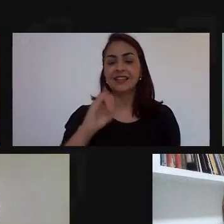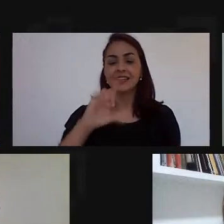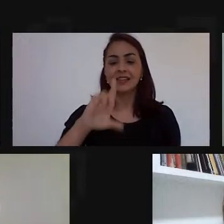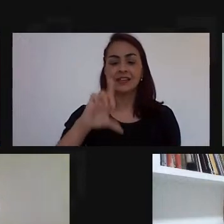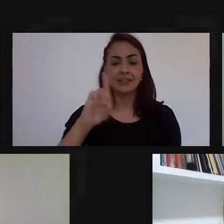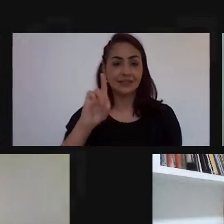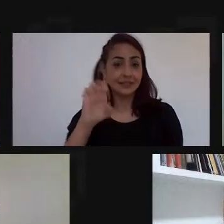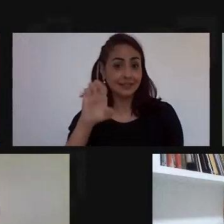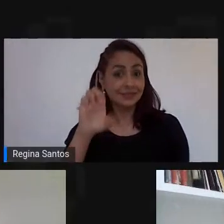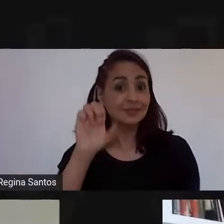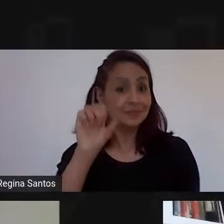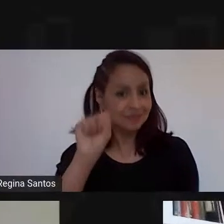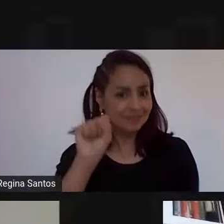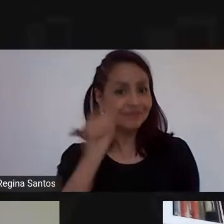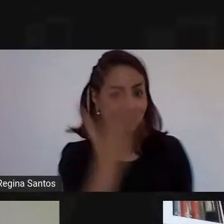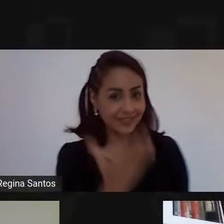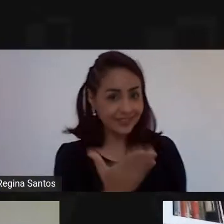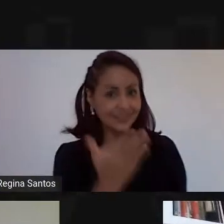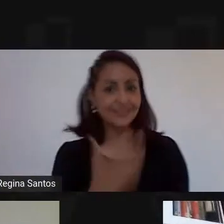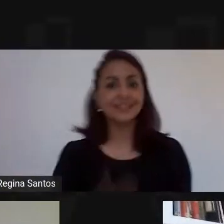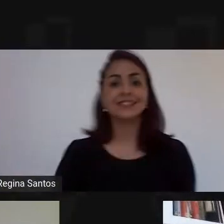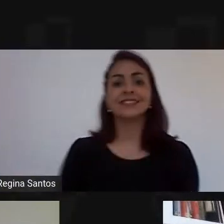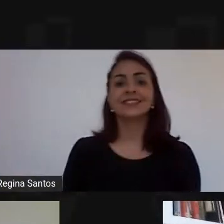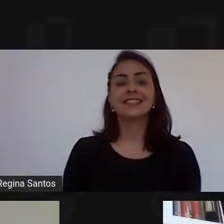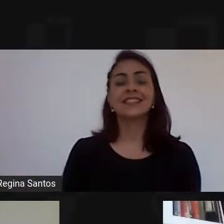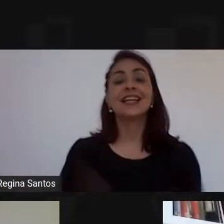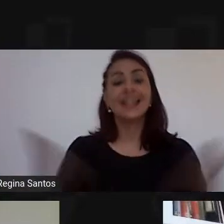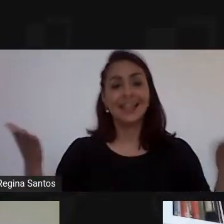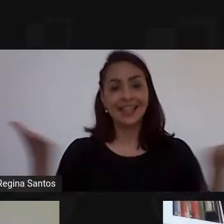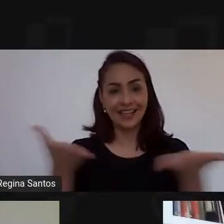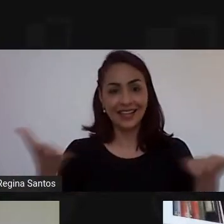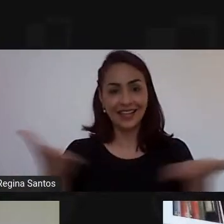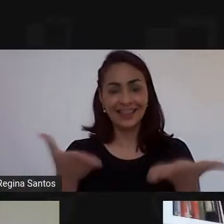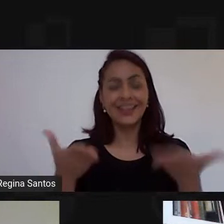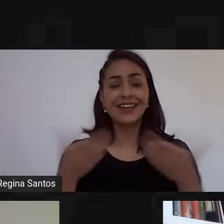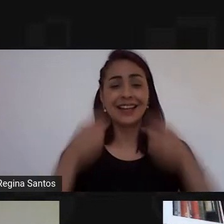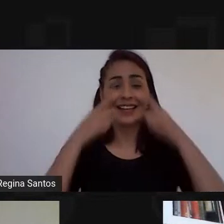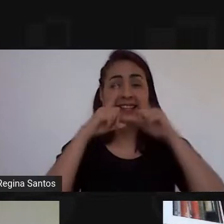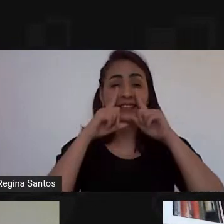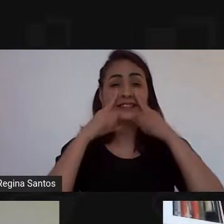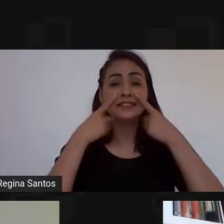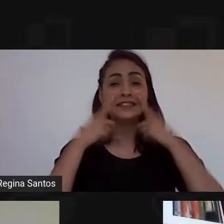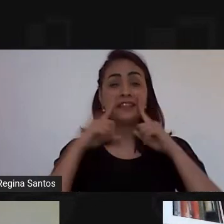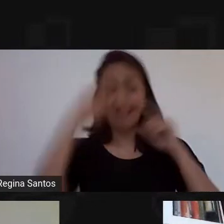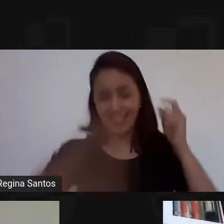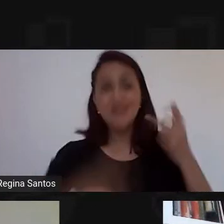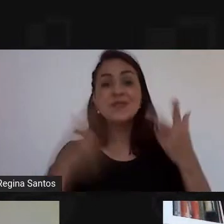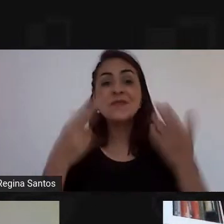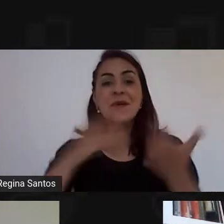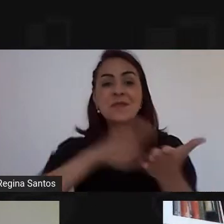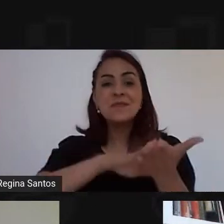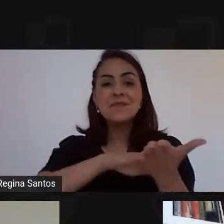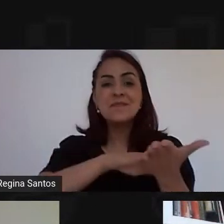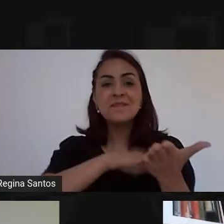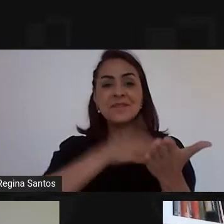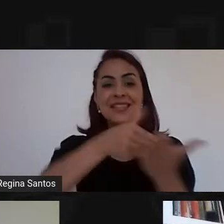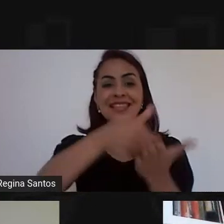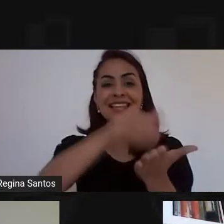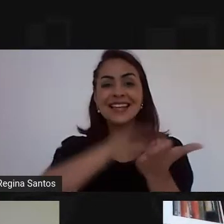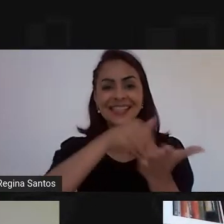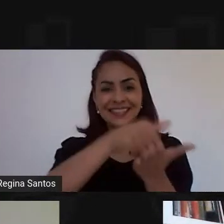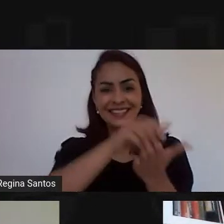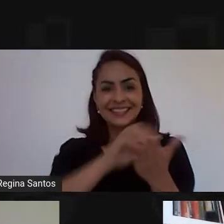Oi. Então, agora vai falar a manteiga derretida da vez, né? É realmente,